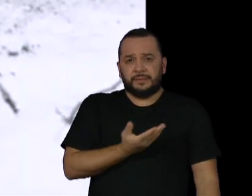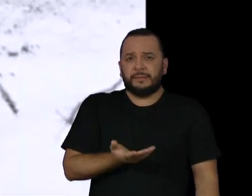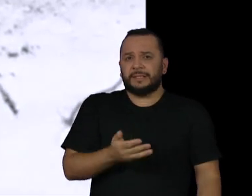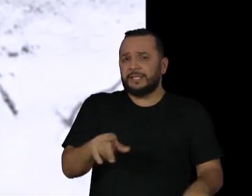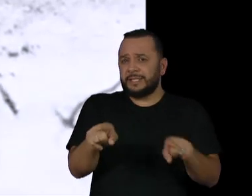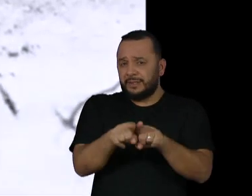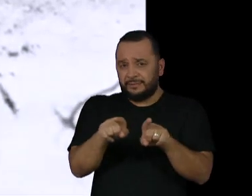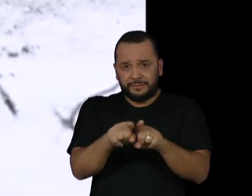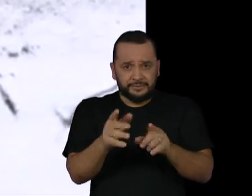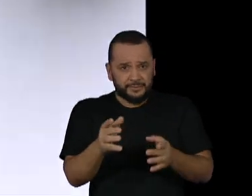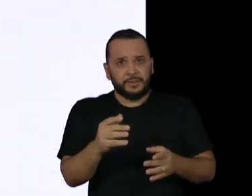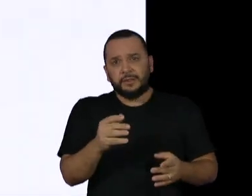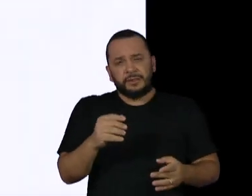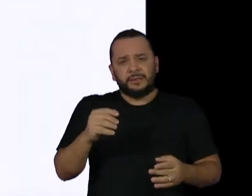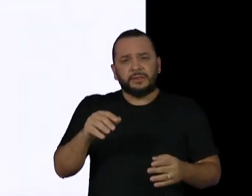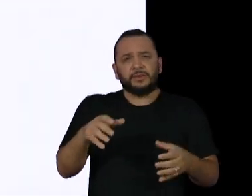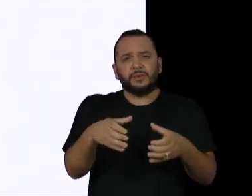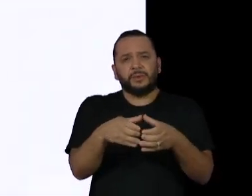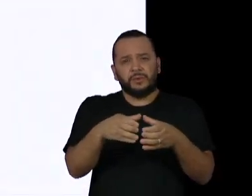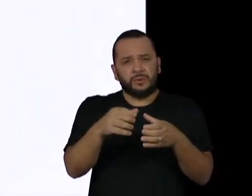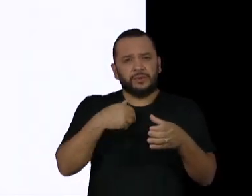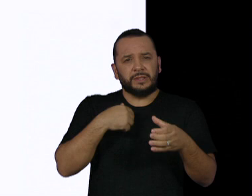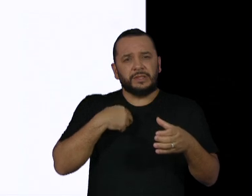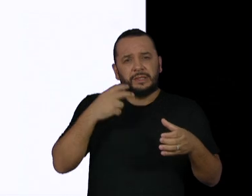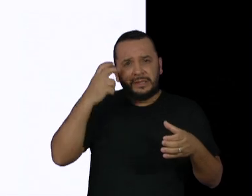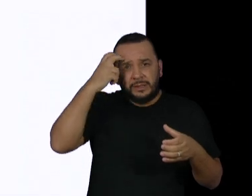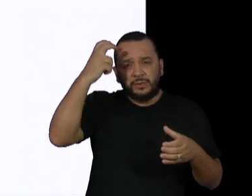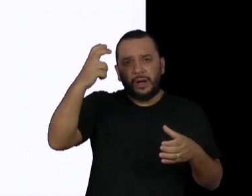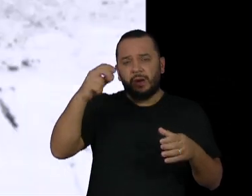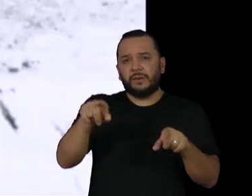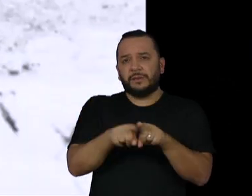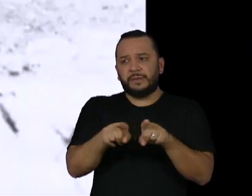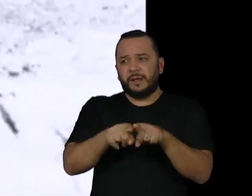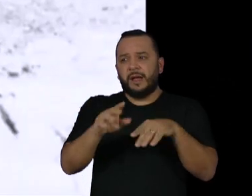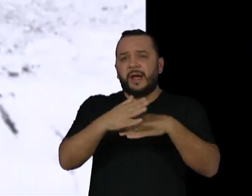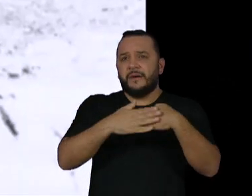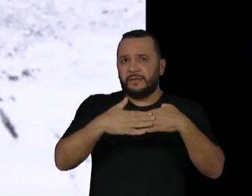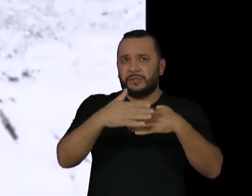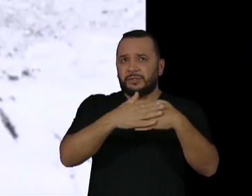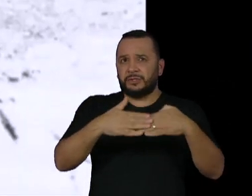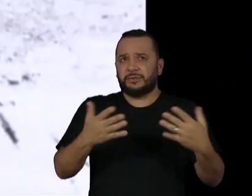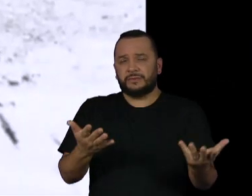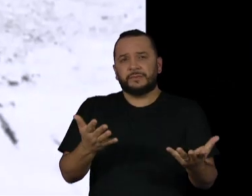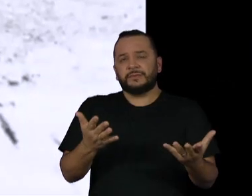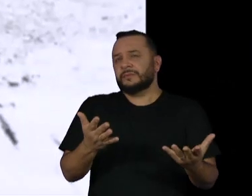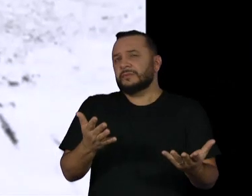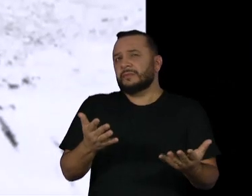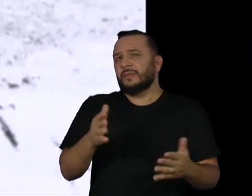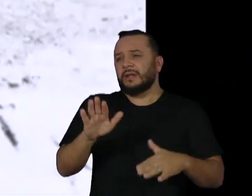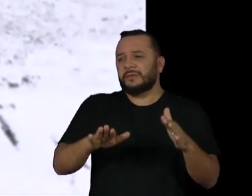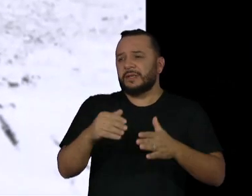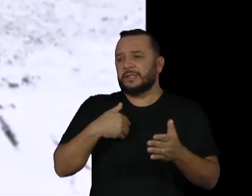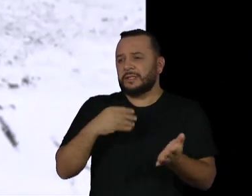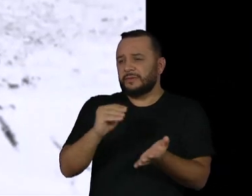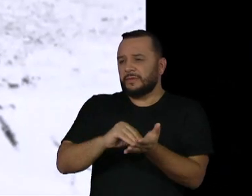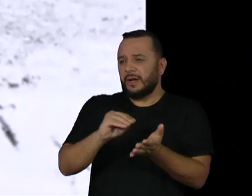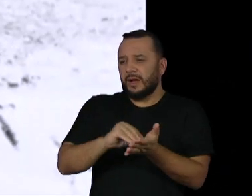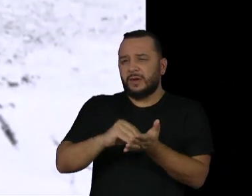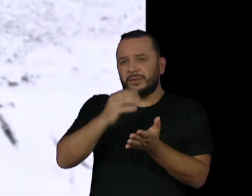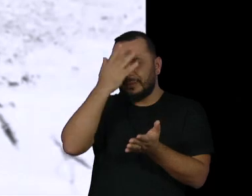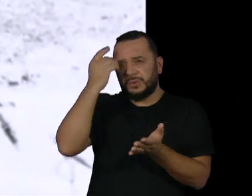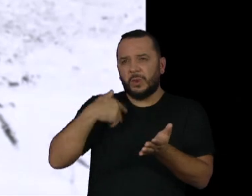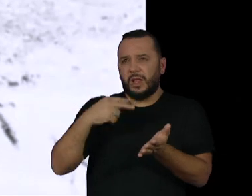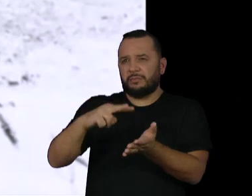no plano intelectual, seja no plano afetivo, aquelas que os leitores tiveram ao ler o